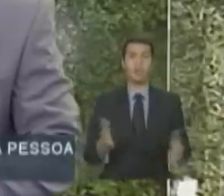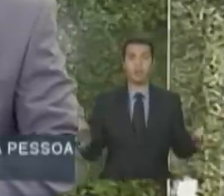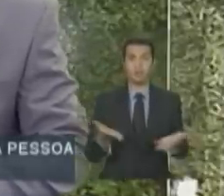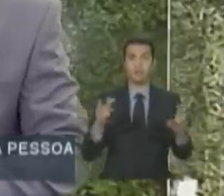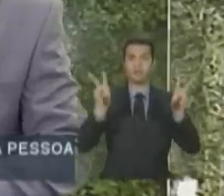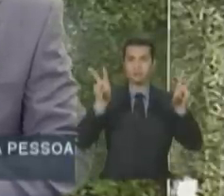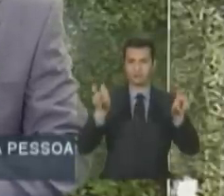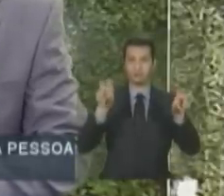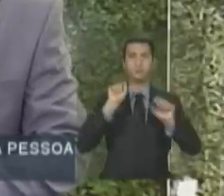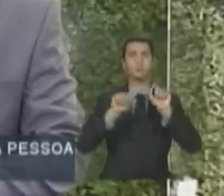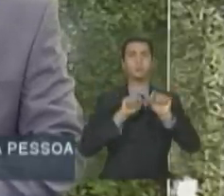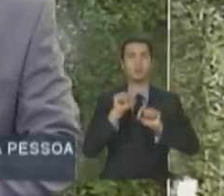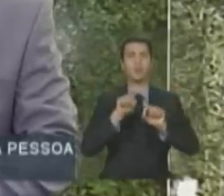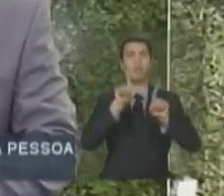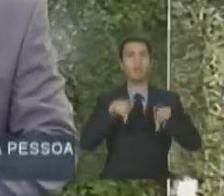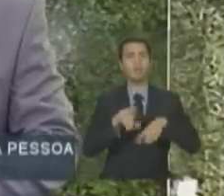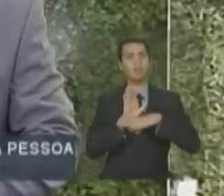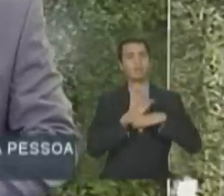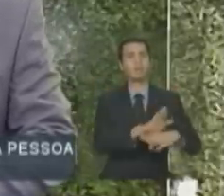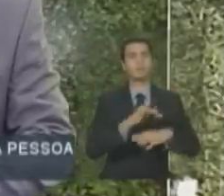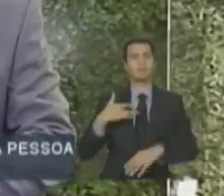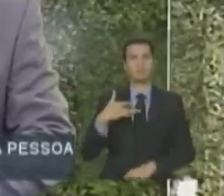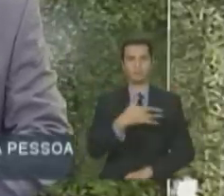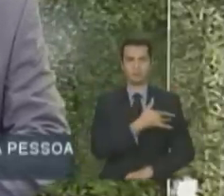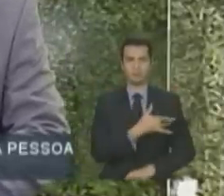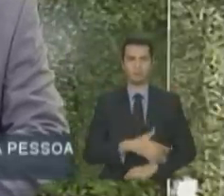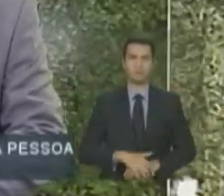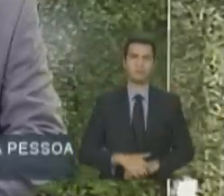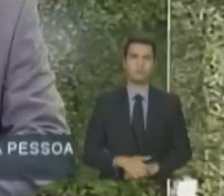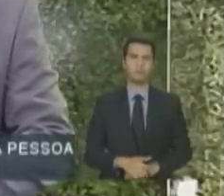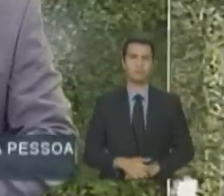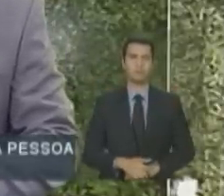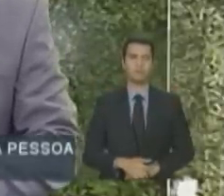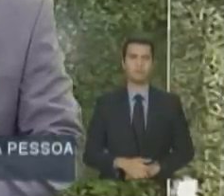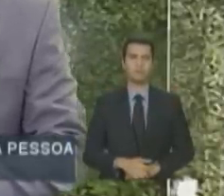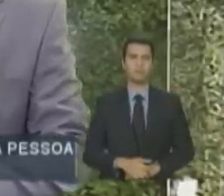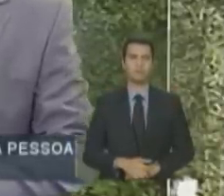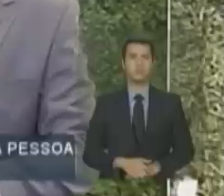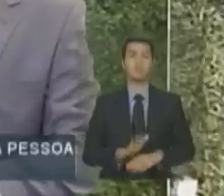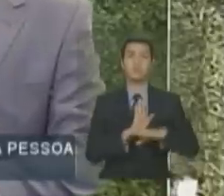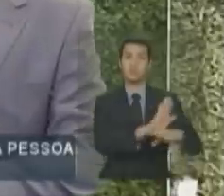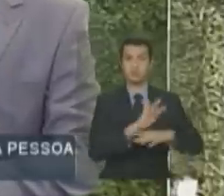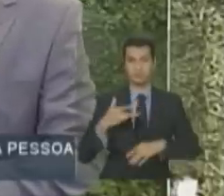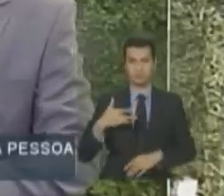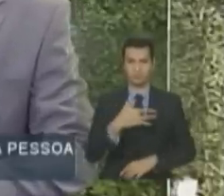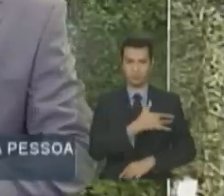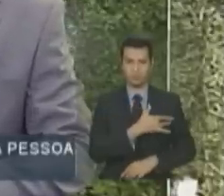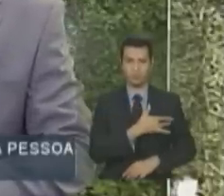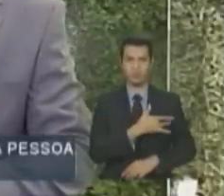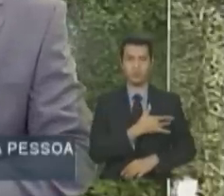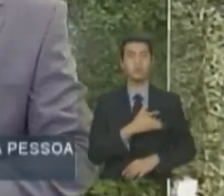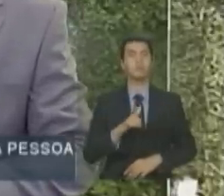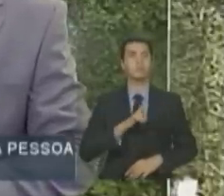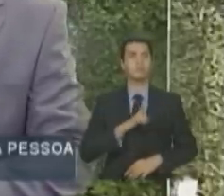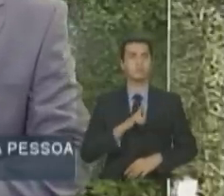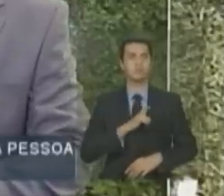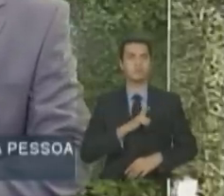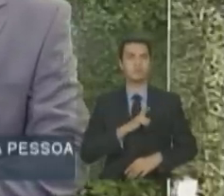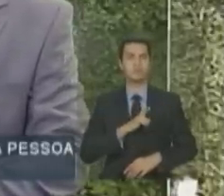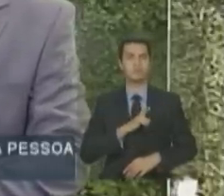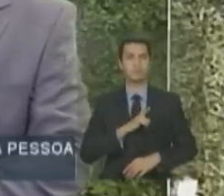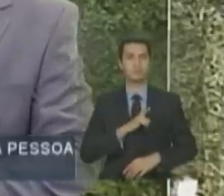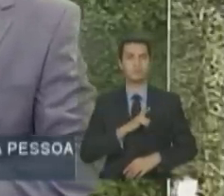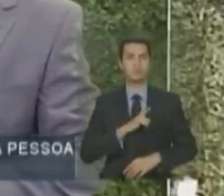à saúde. Atenção à saúde. Vamos lá. Bom, atenção à saúde, ela está